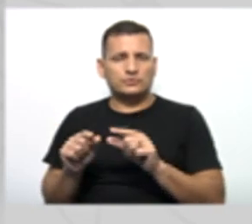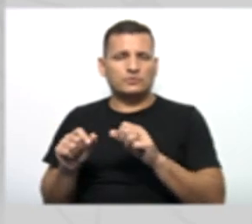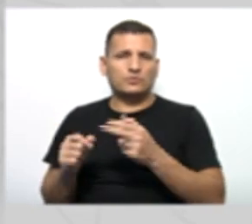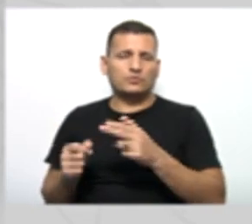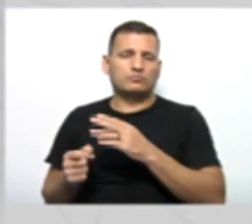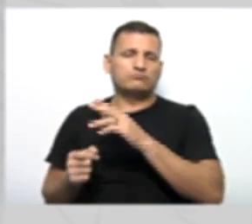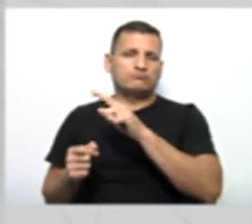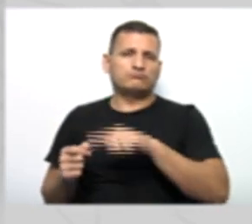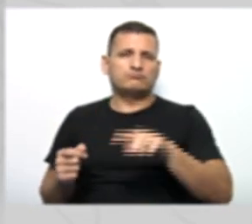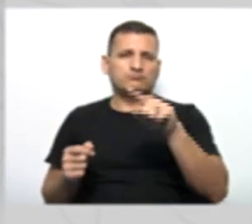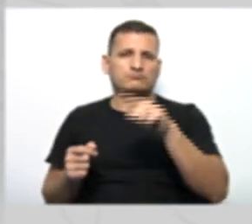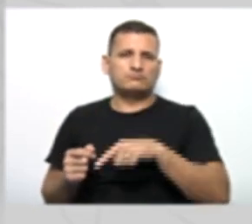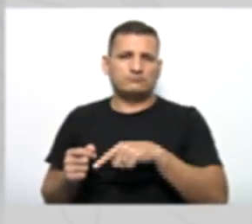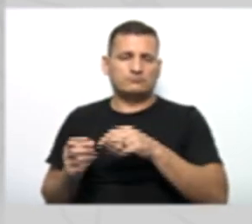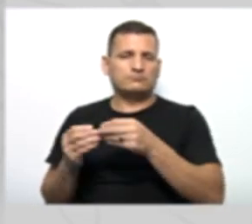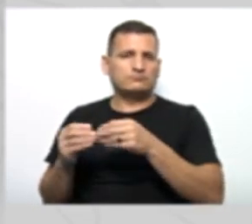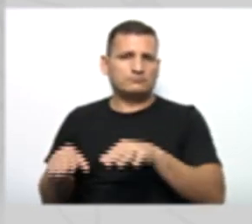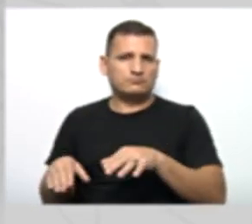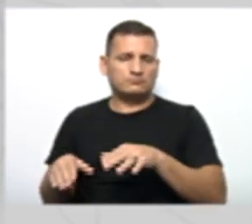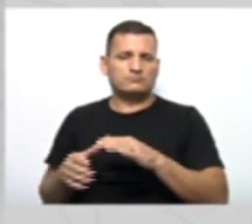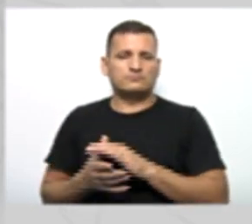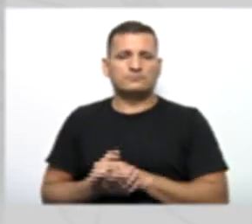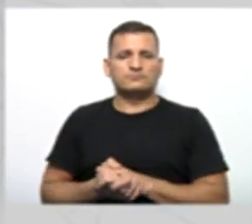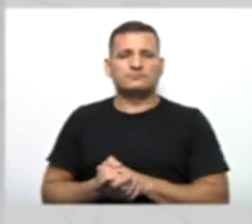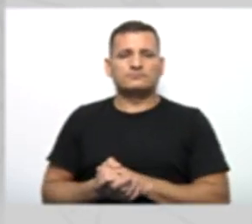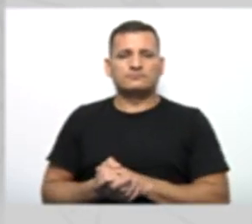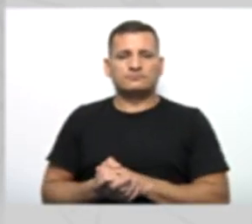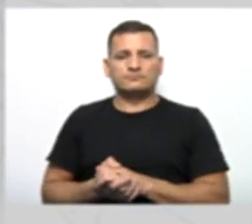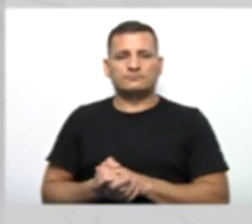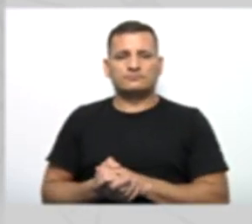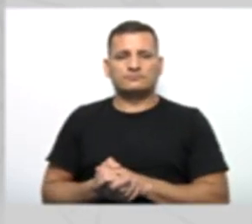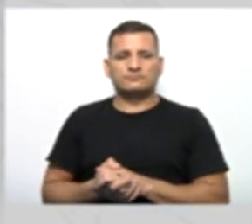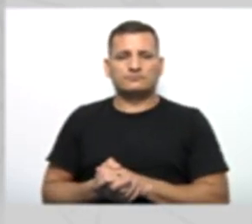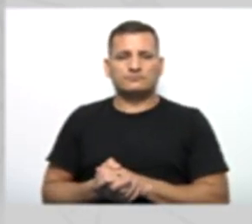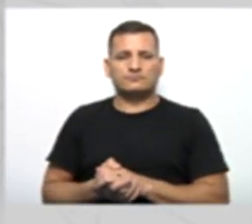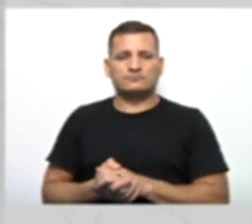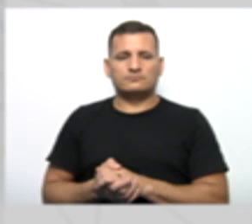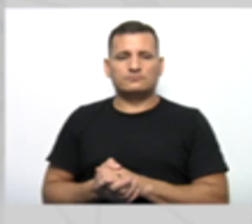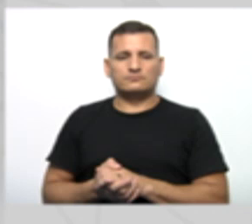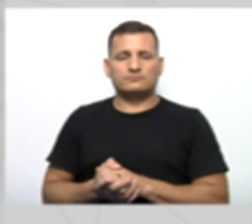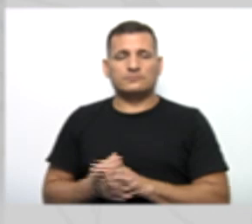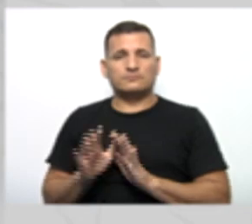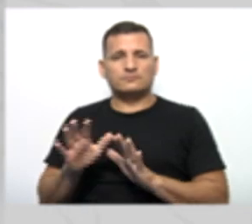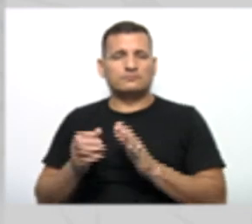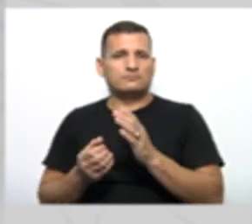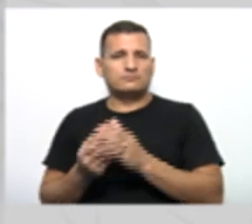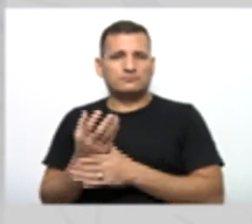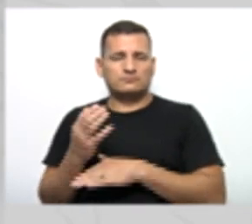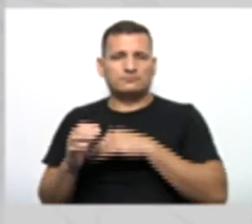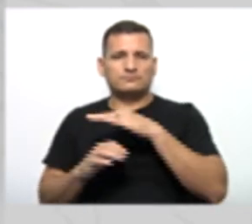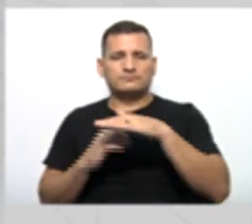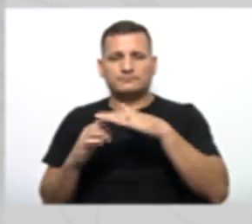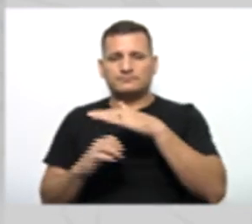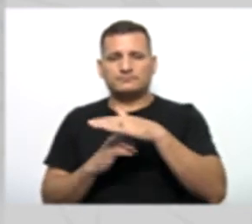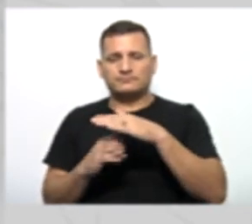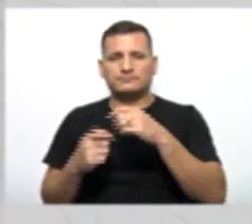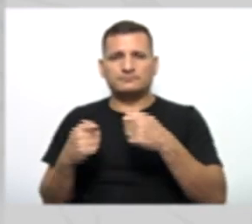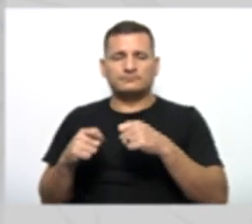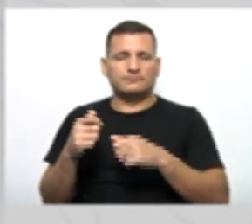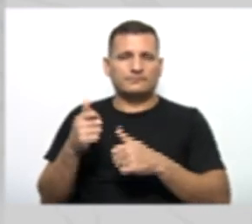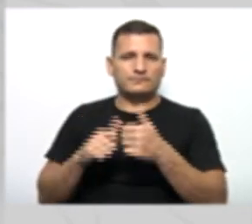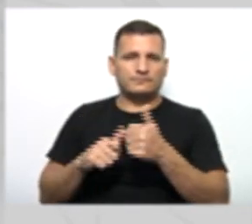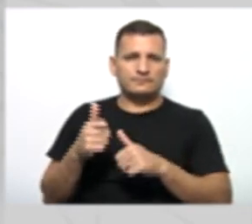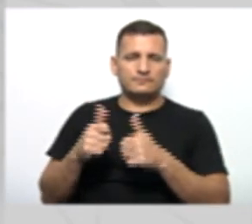esses danos. Então, para a implantação desses empreendimentos, nós devemos avaliar o